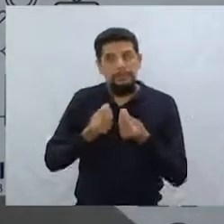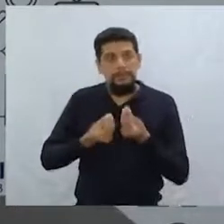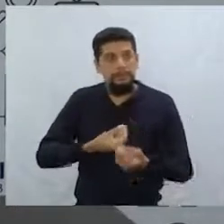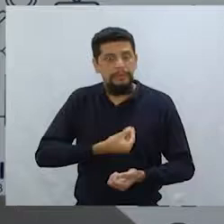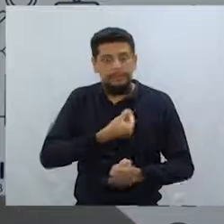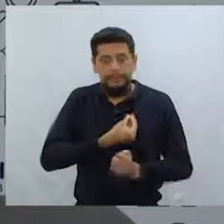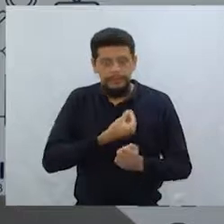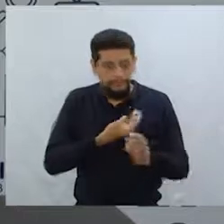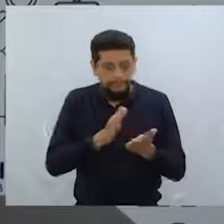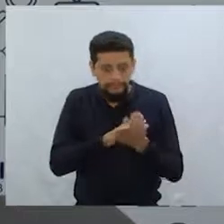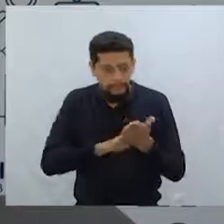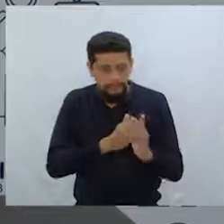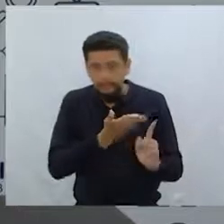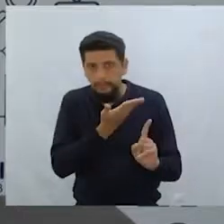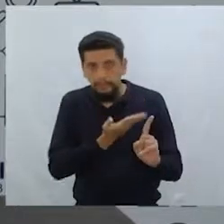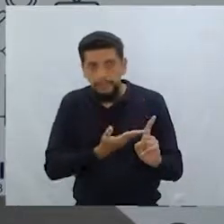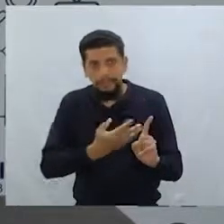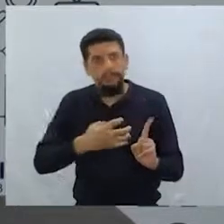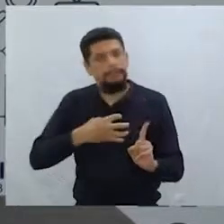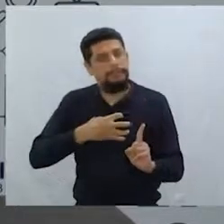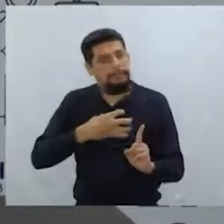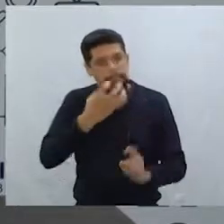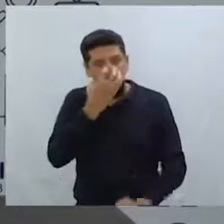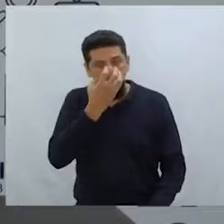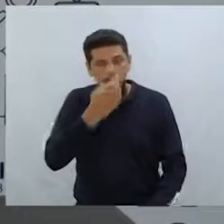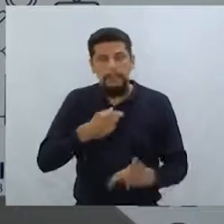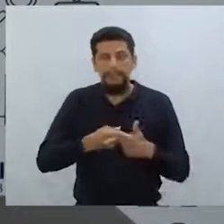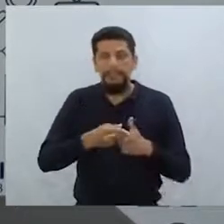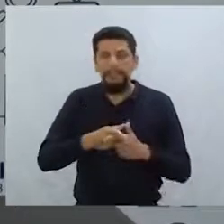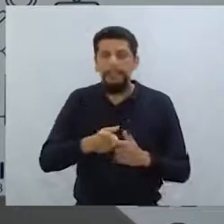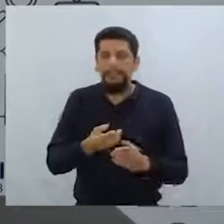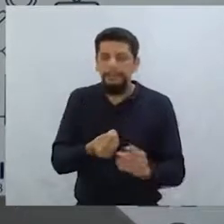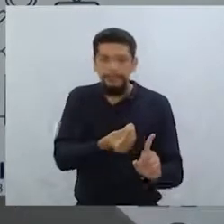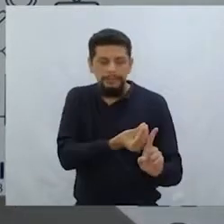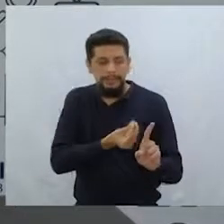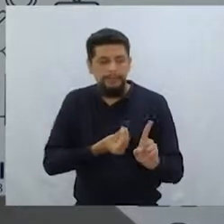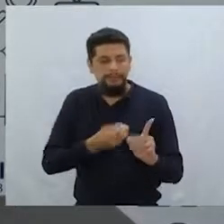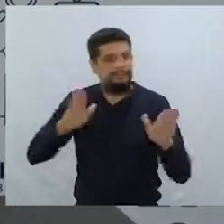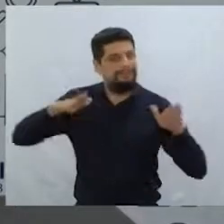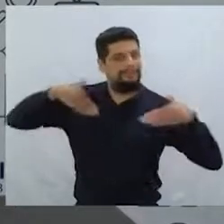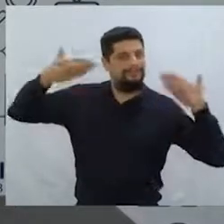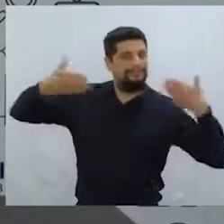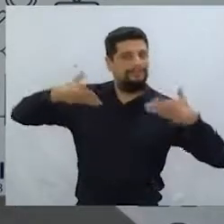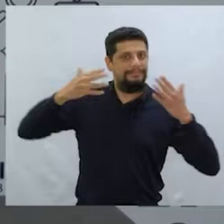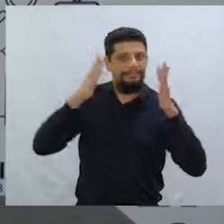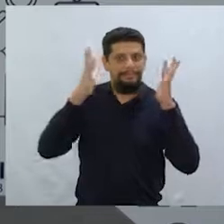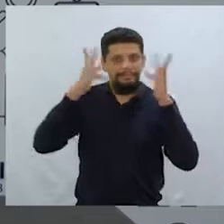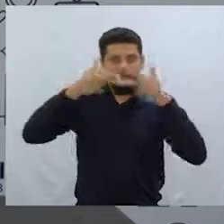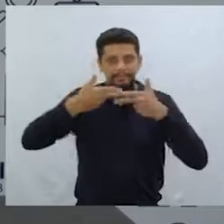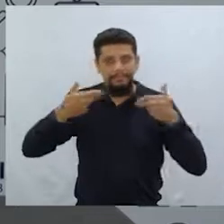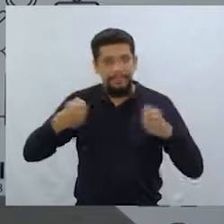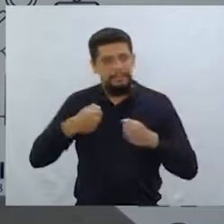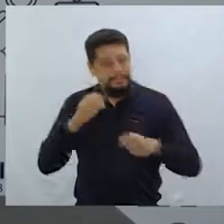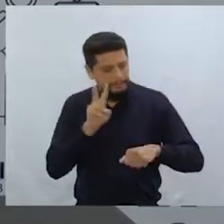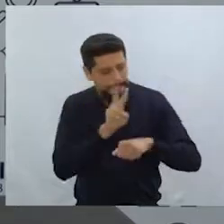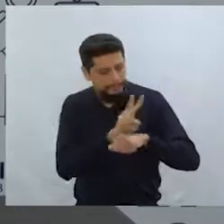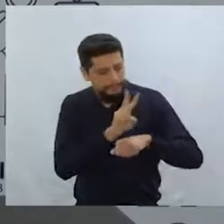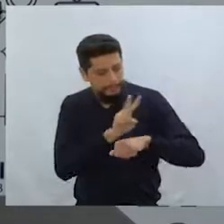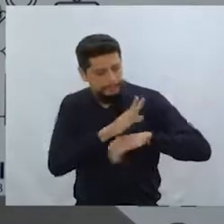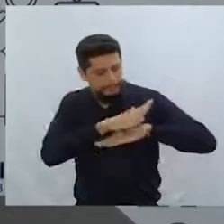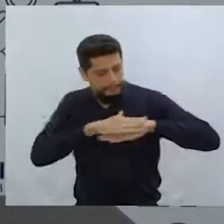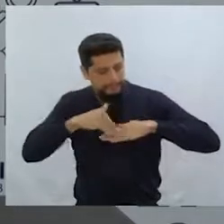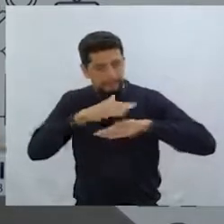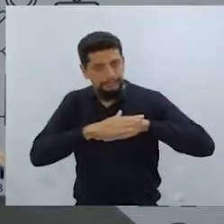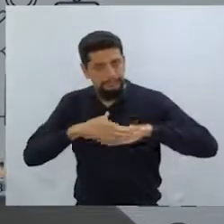como viver sem ele hoje, porque ele nos traz muita alegria. Então, os animais de estimação precisam ser